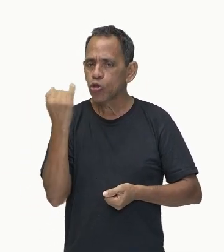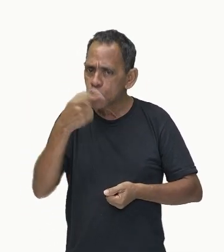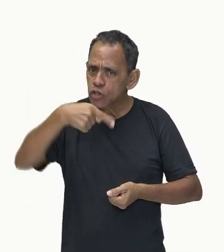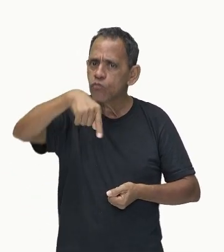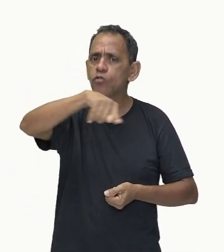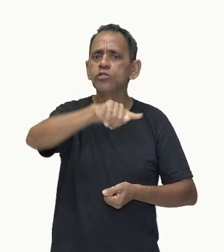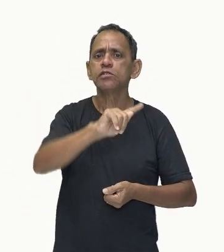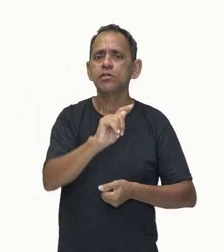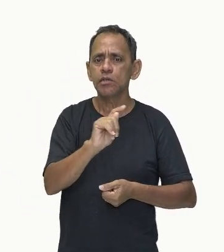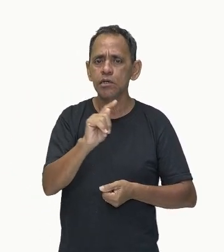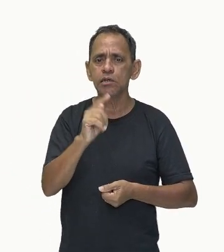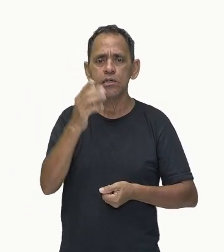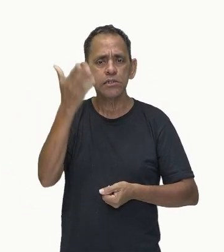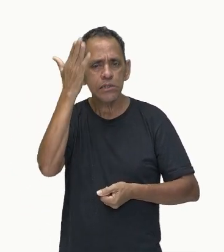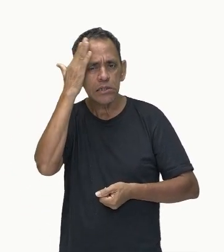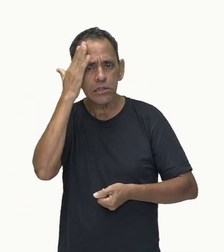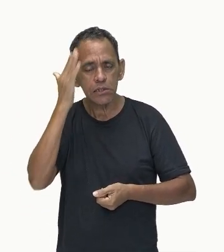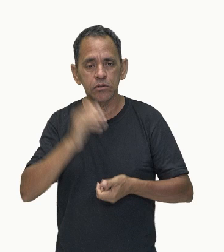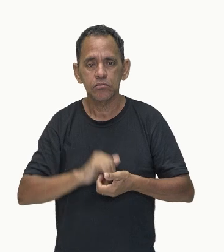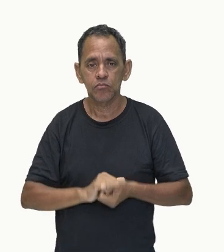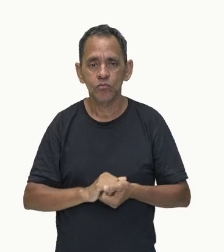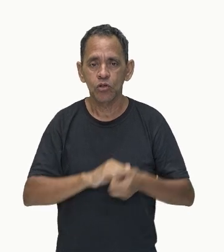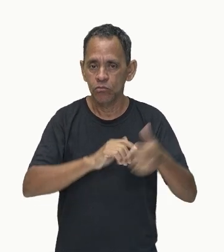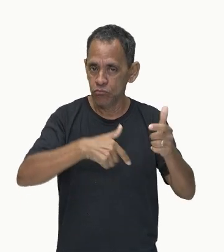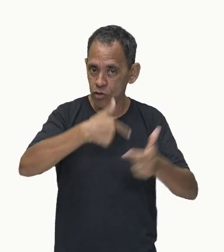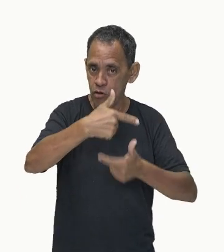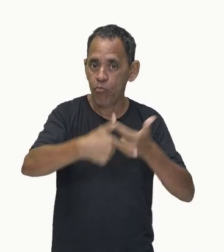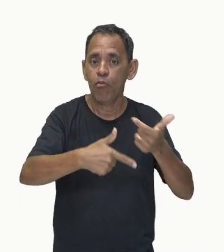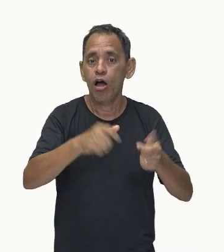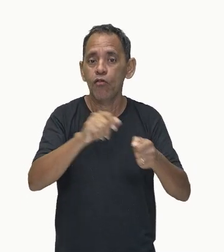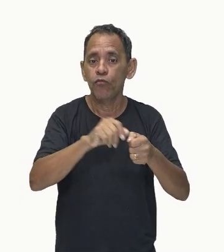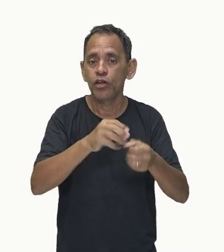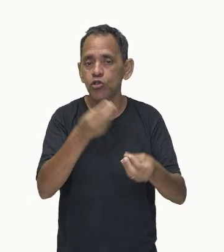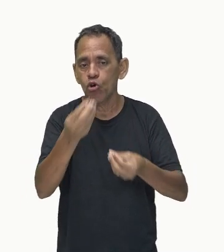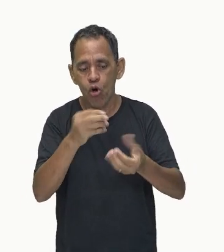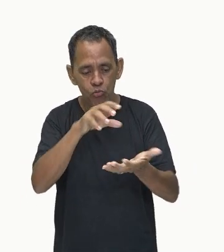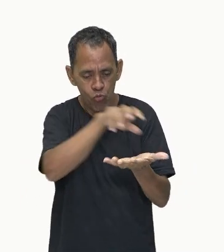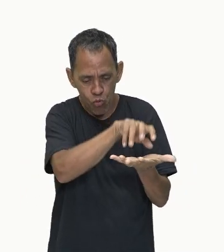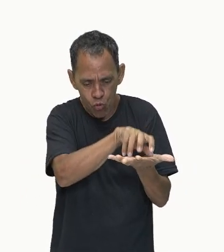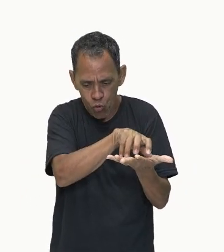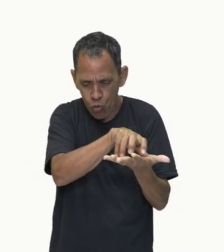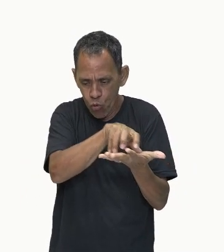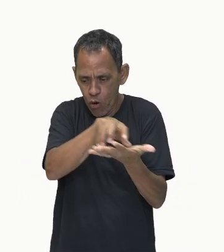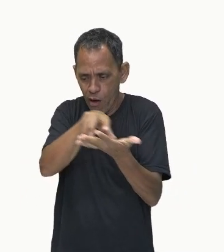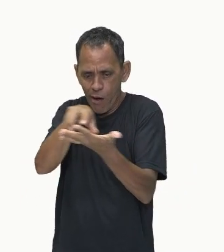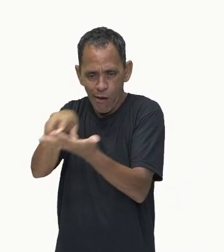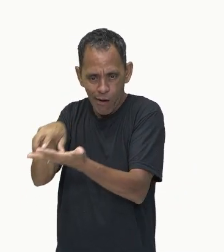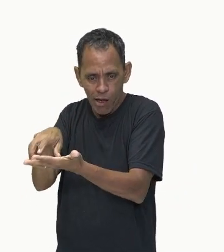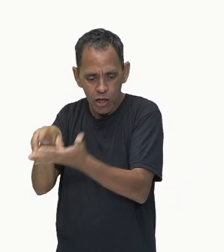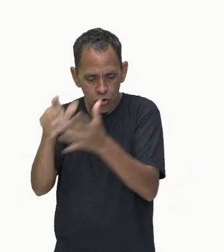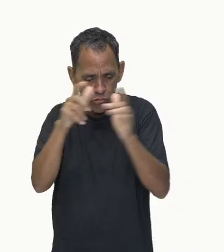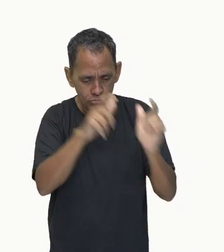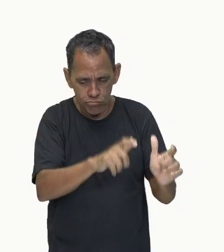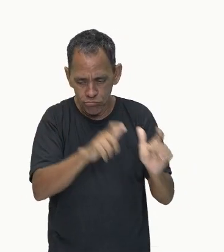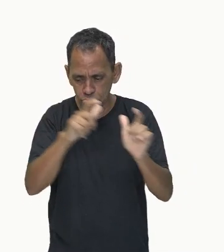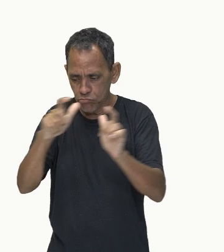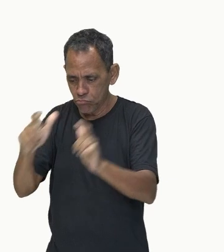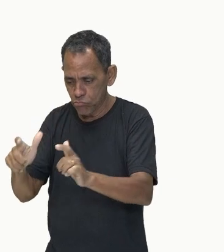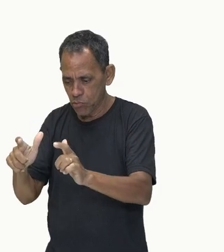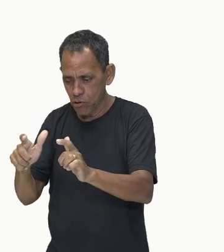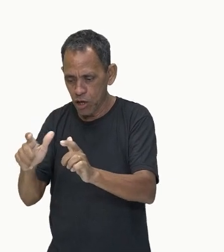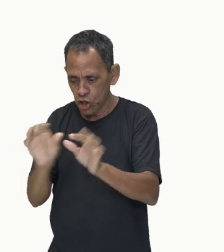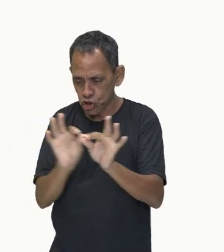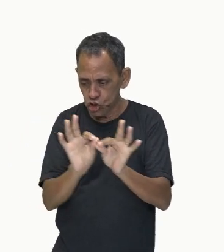O trabalho é realizado em um deslocamento entre dois pontos. Isso quer dizer, pessoal, que se não